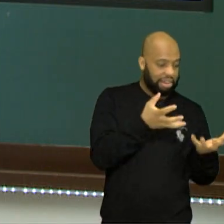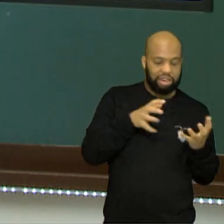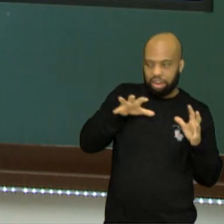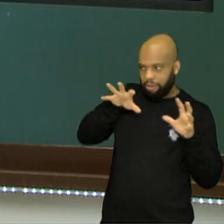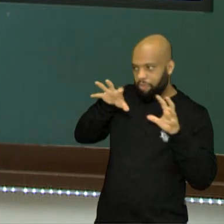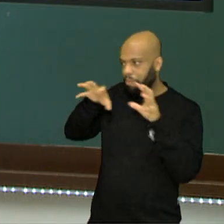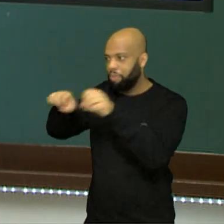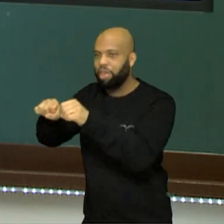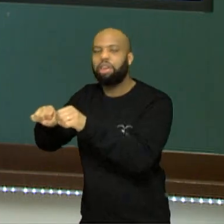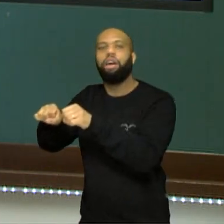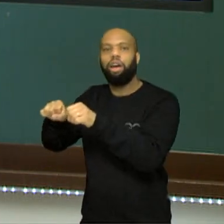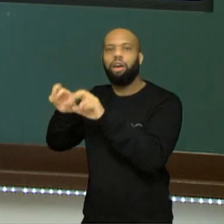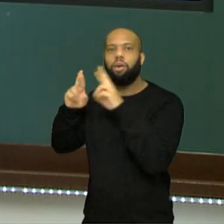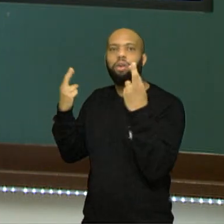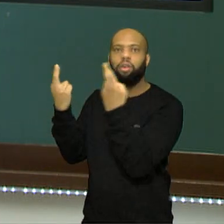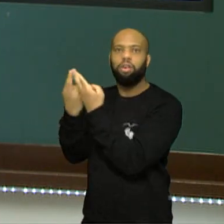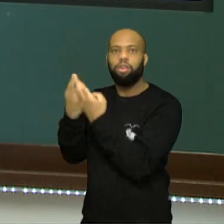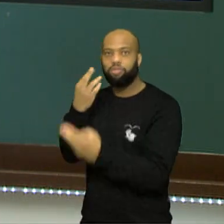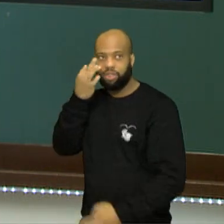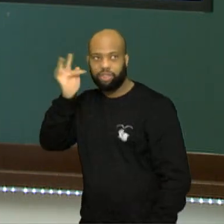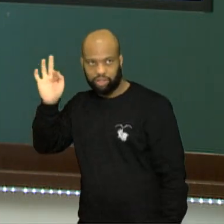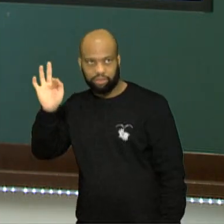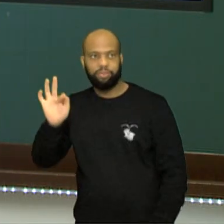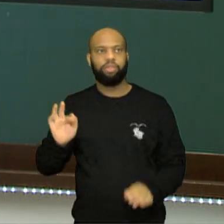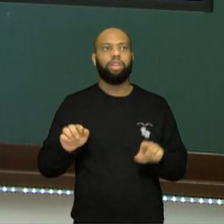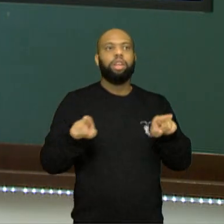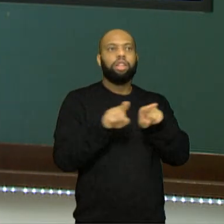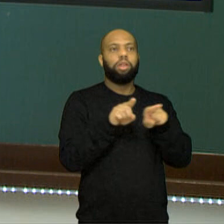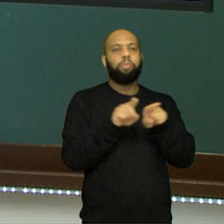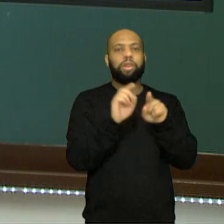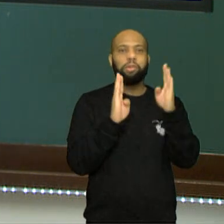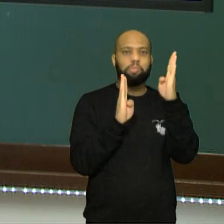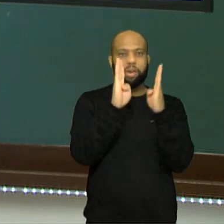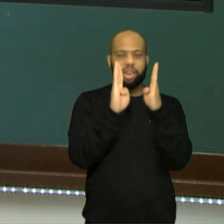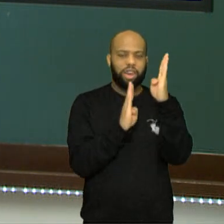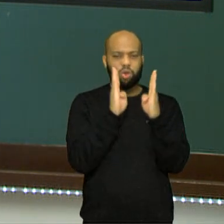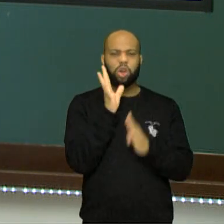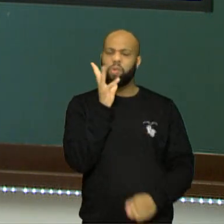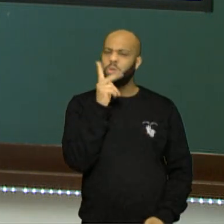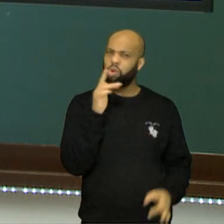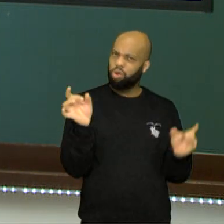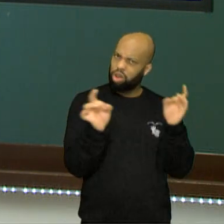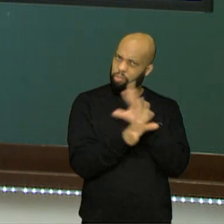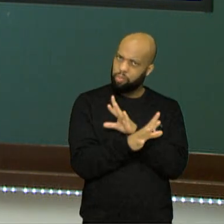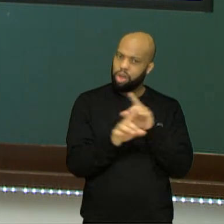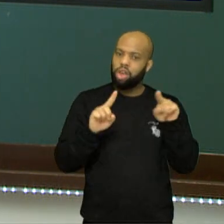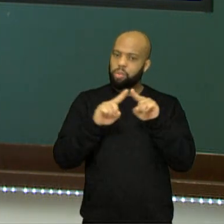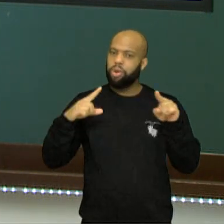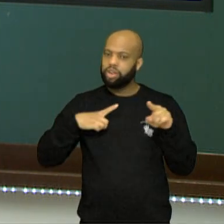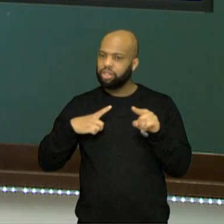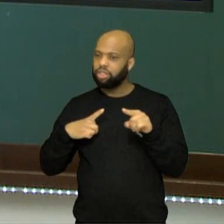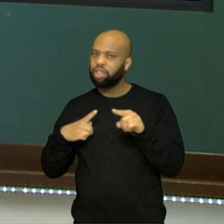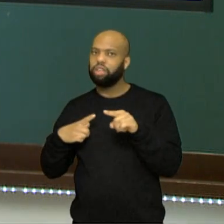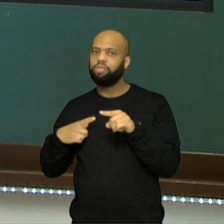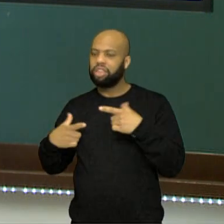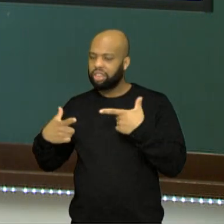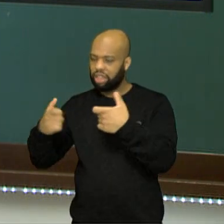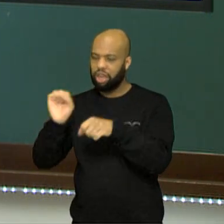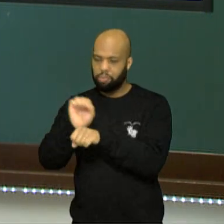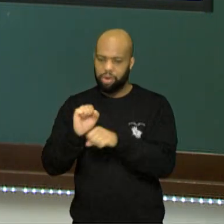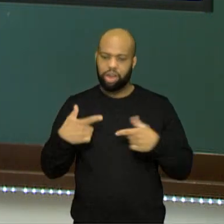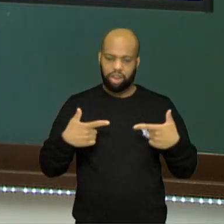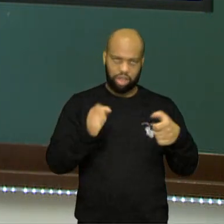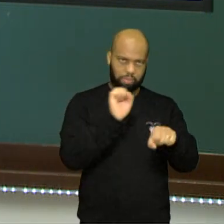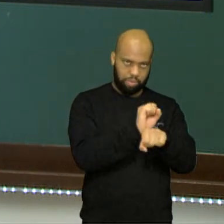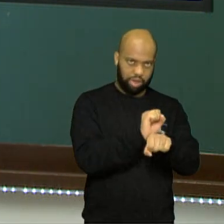tentar tomar o reino inglês, o reino francês, e foi um período longo com várias interrupções. E nesse conflito destaca-se o